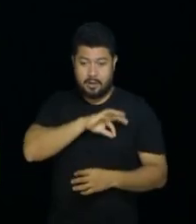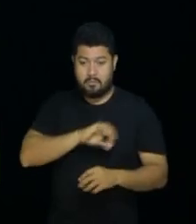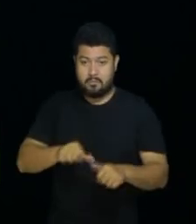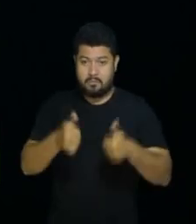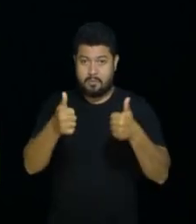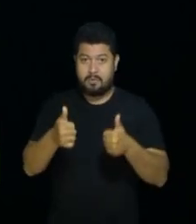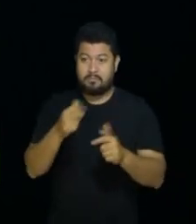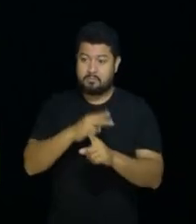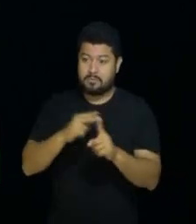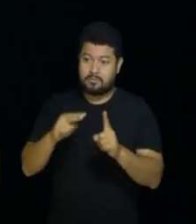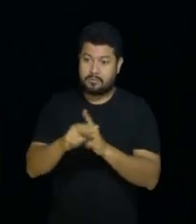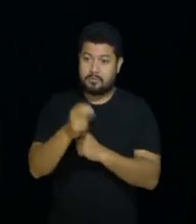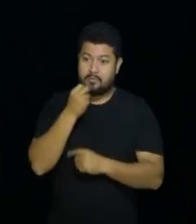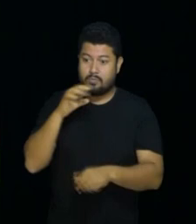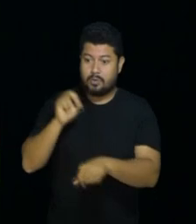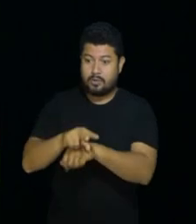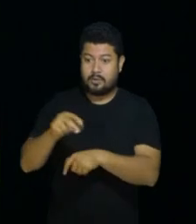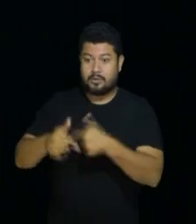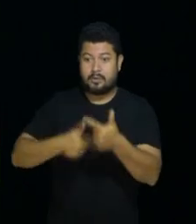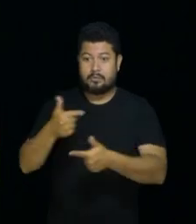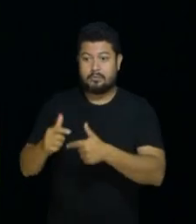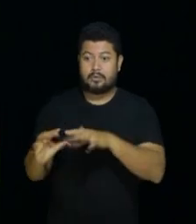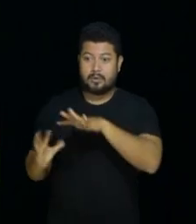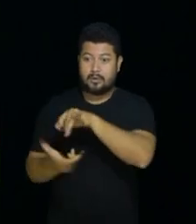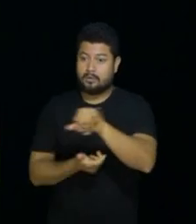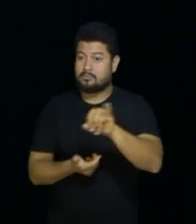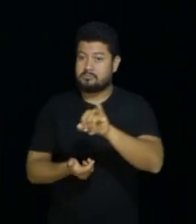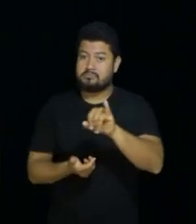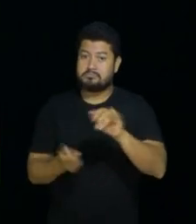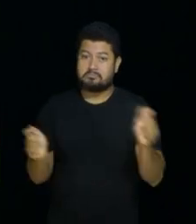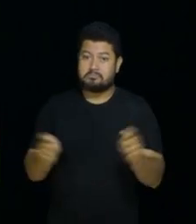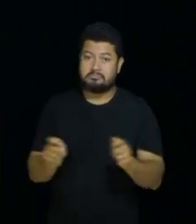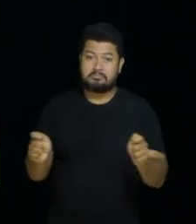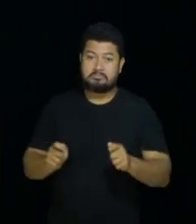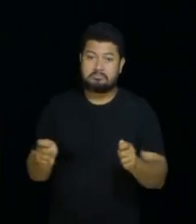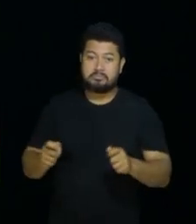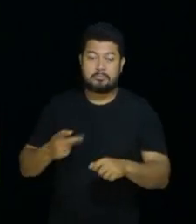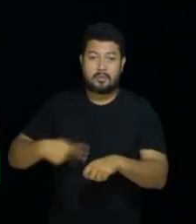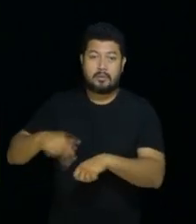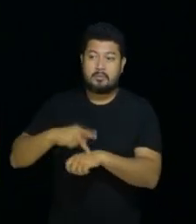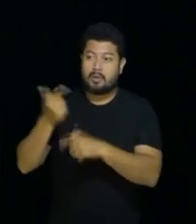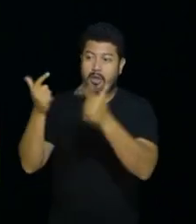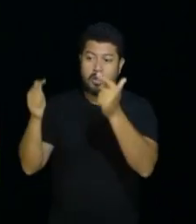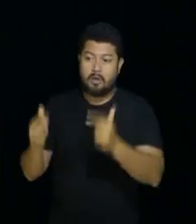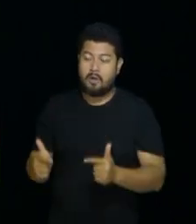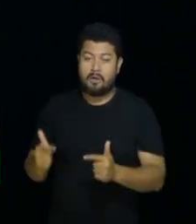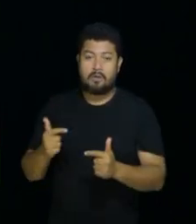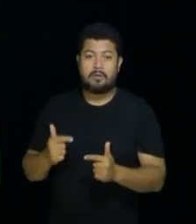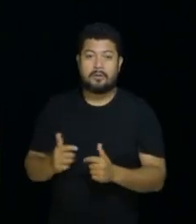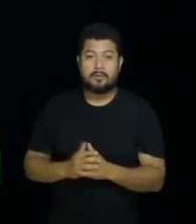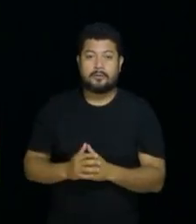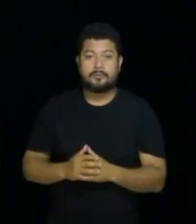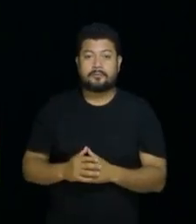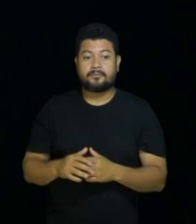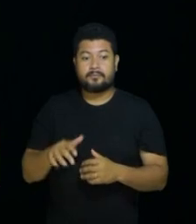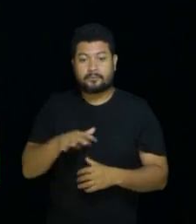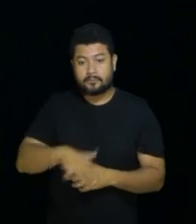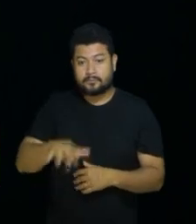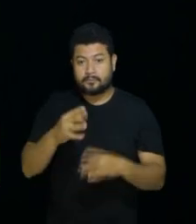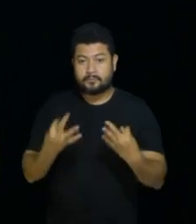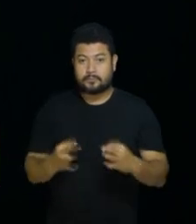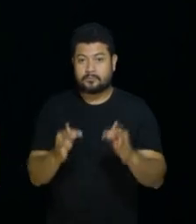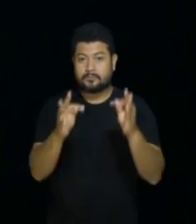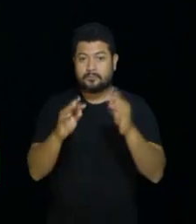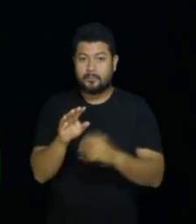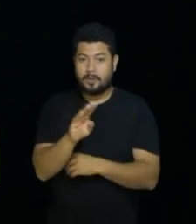local quanto de internacionalização. Então, essa entrada no setor de tecnologia é um trabalho que a BlueSoft vem